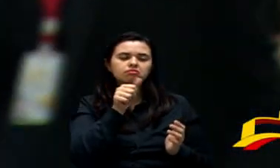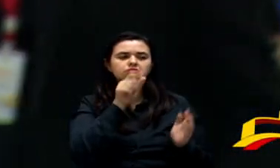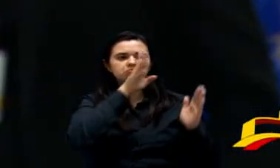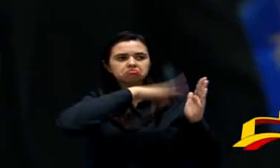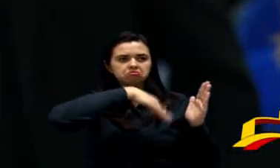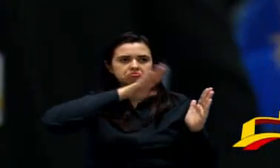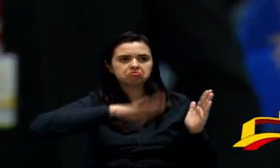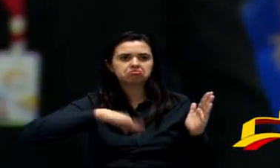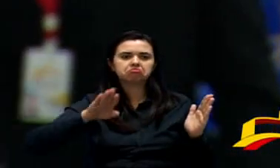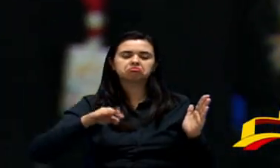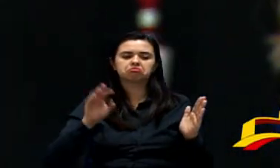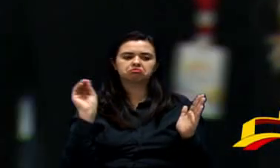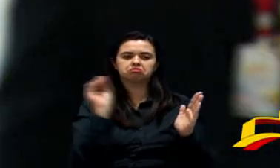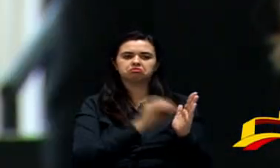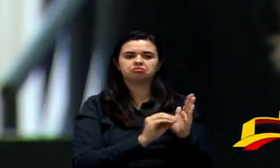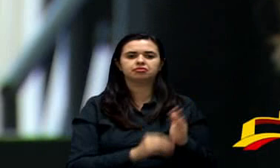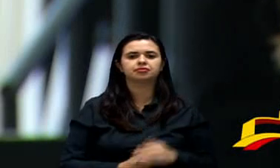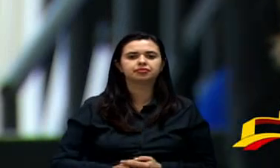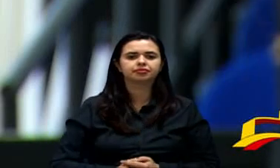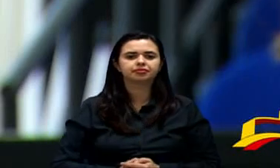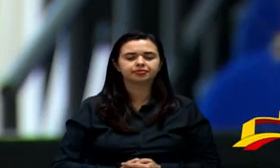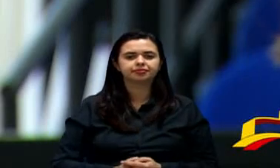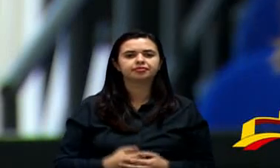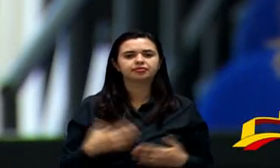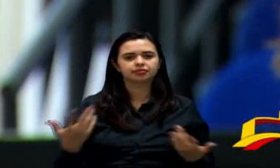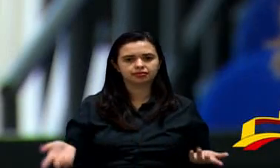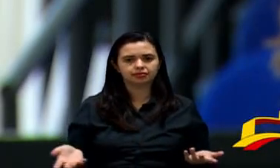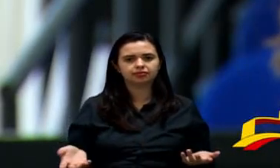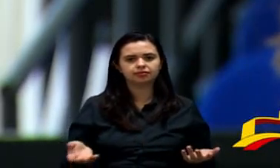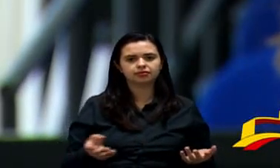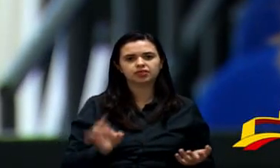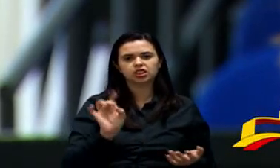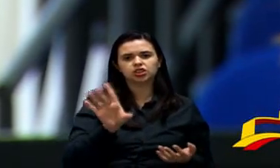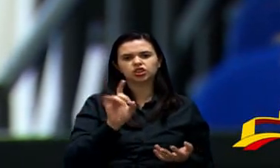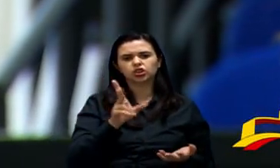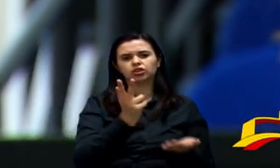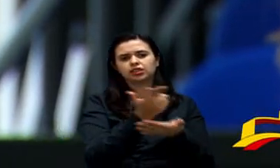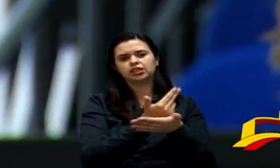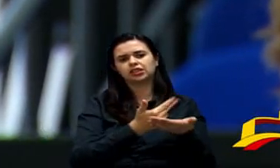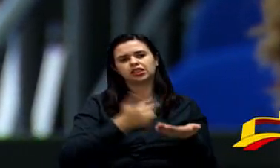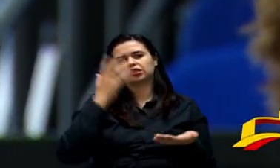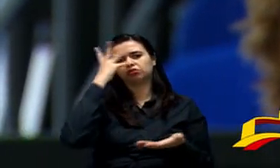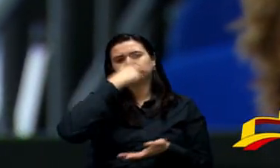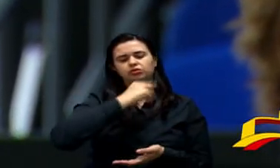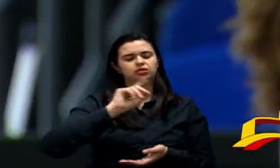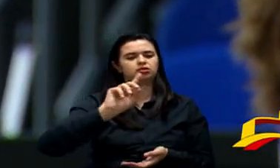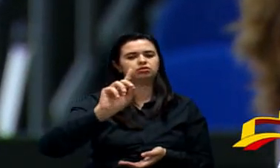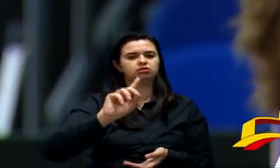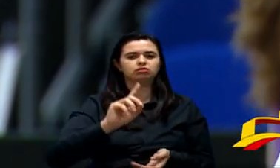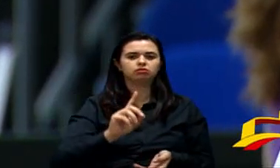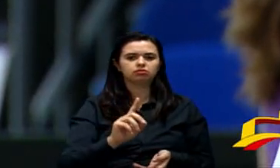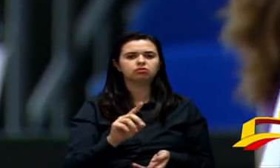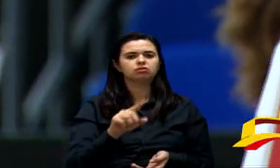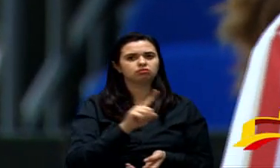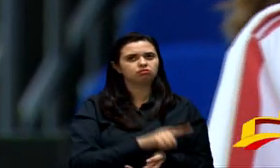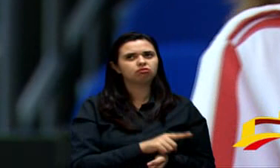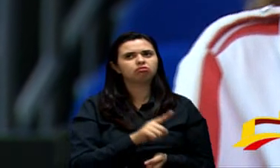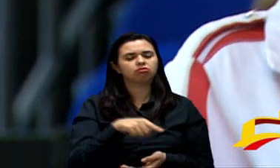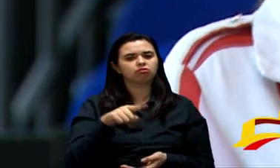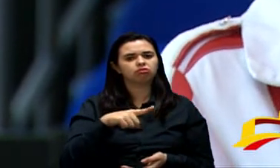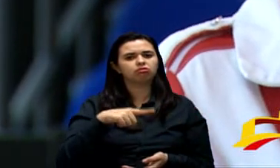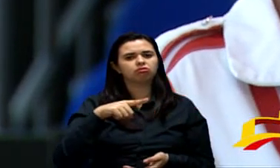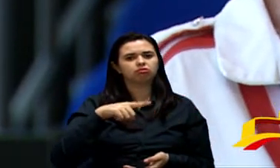pelo fato apenas de expor sua arte, ele traz toda uma bagagem histórica e toda uma bagagem de reflexão. Eu